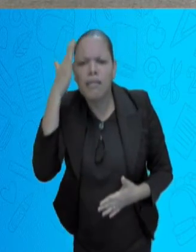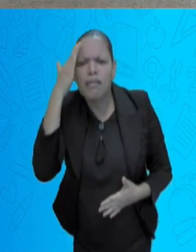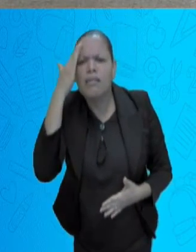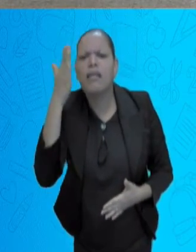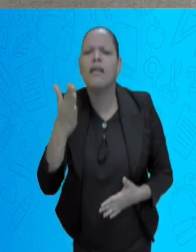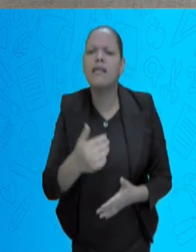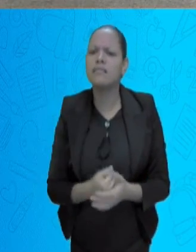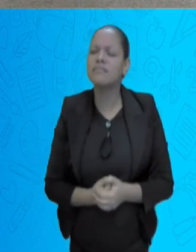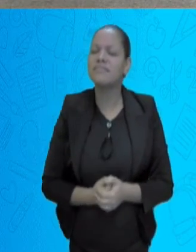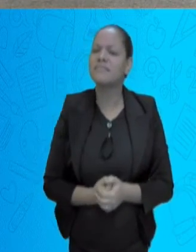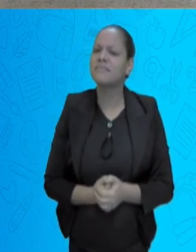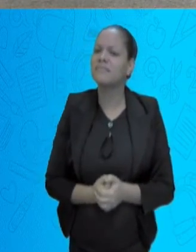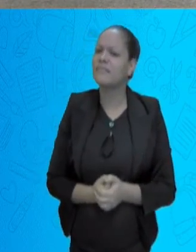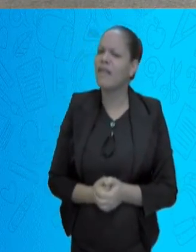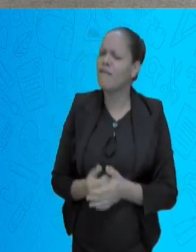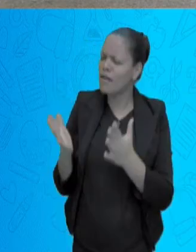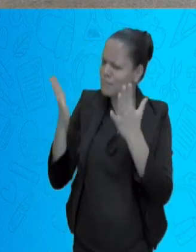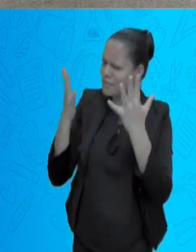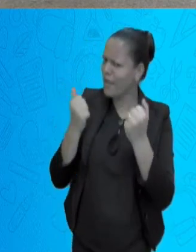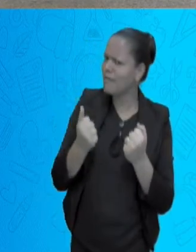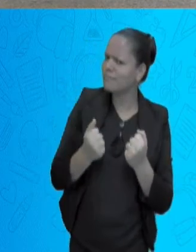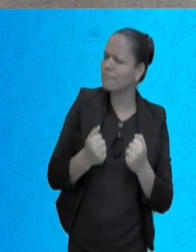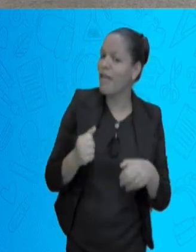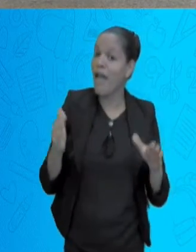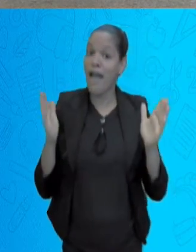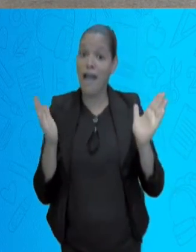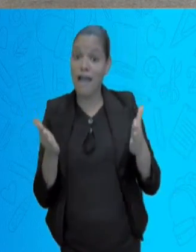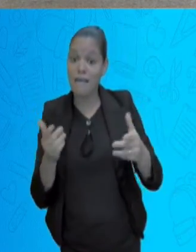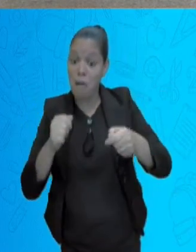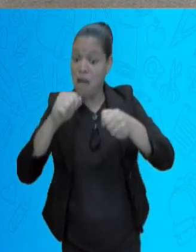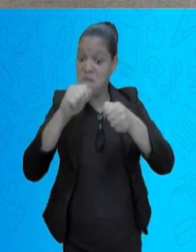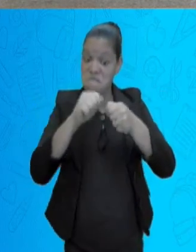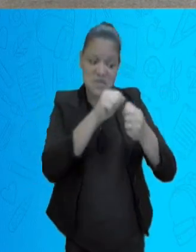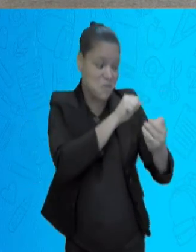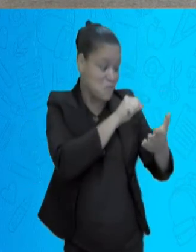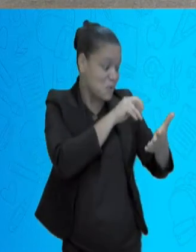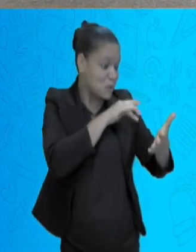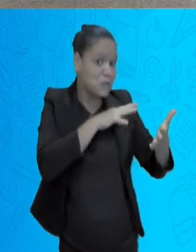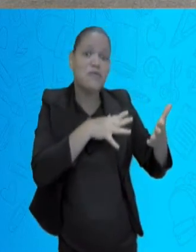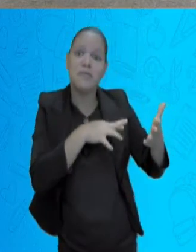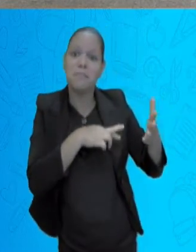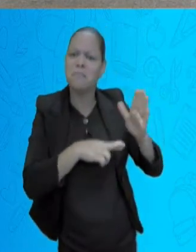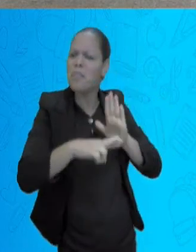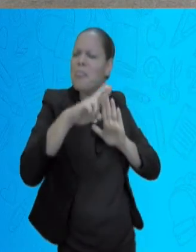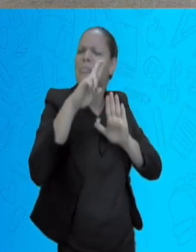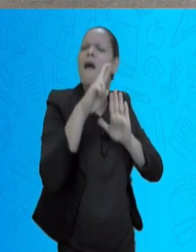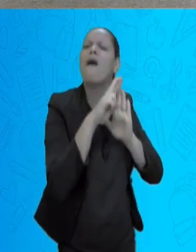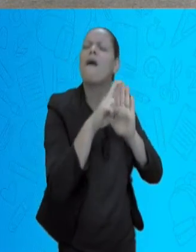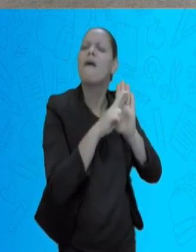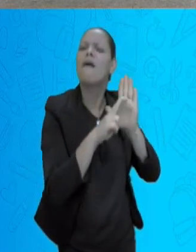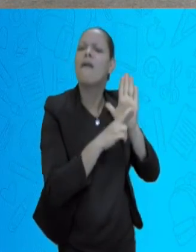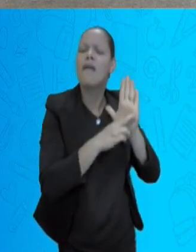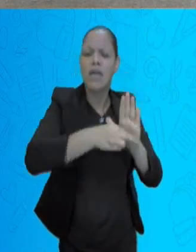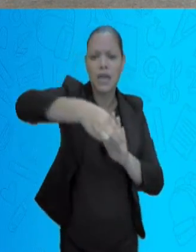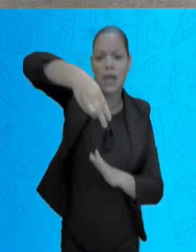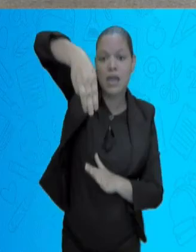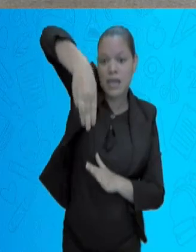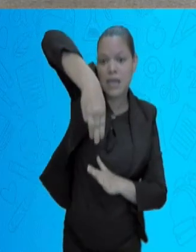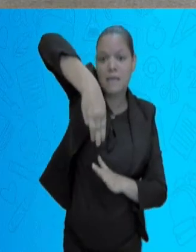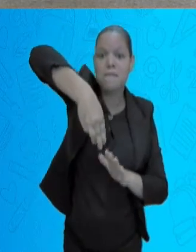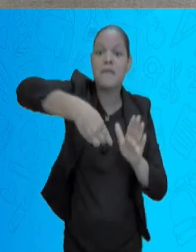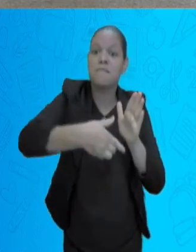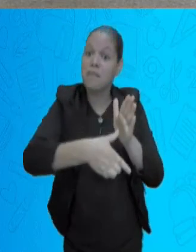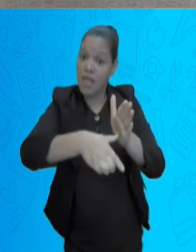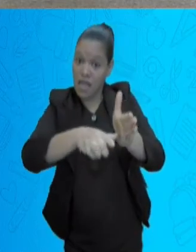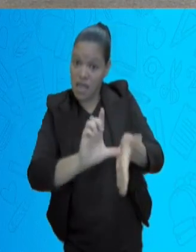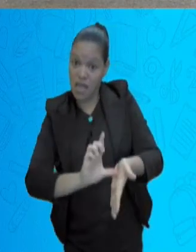lá. Agora nós vamos fazer uma atividade sobre a regra M antes de P e B